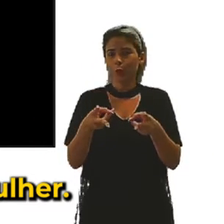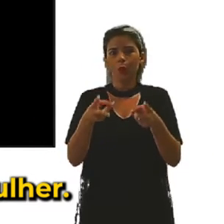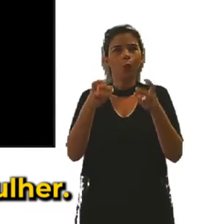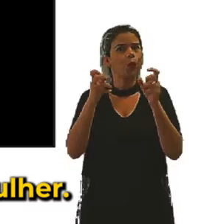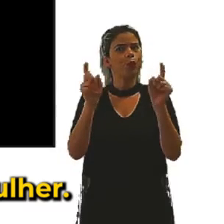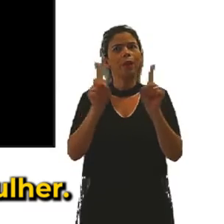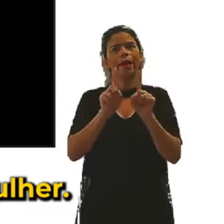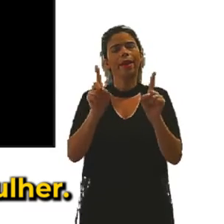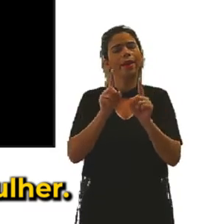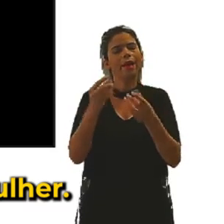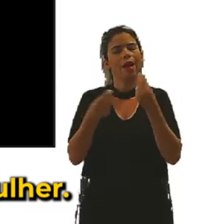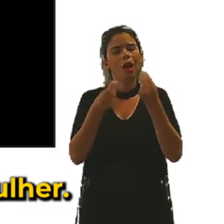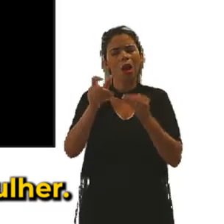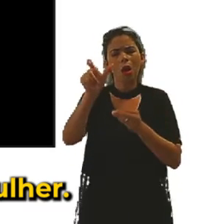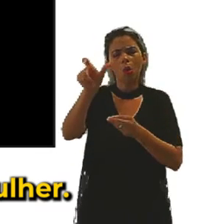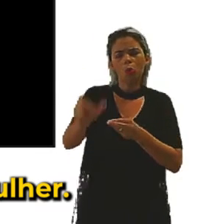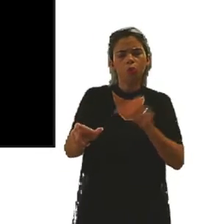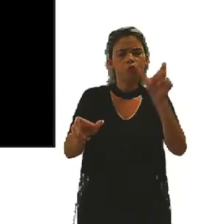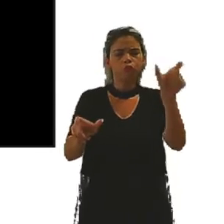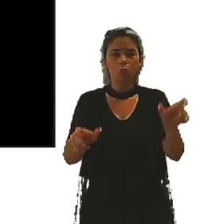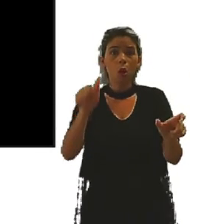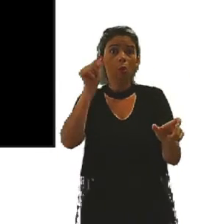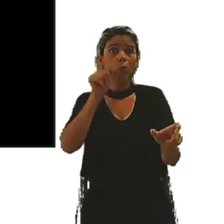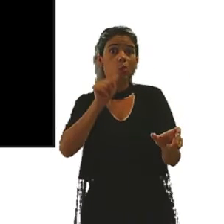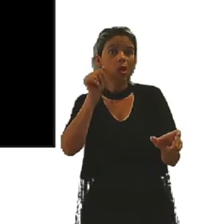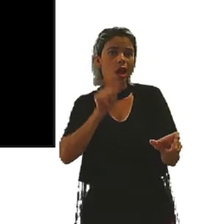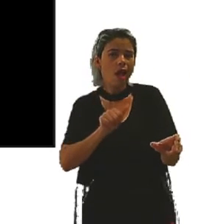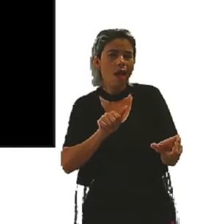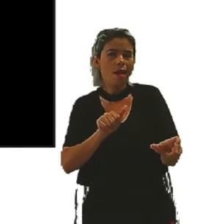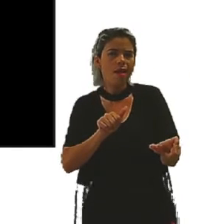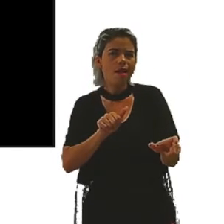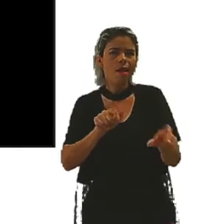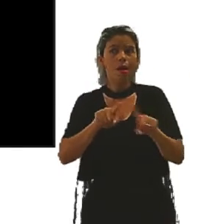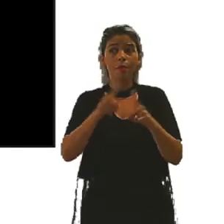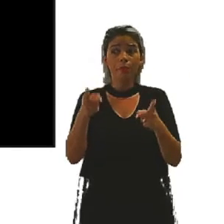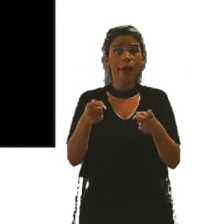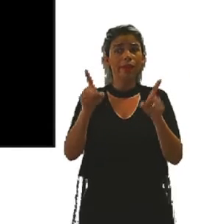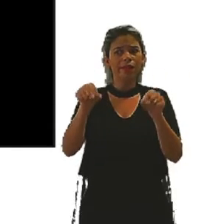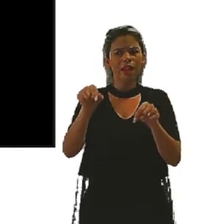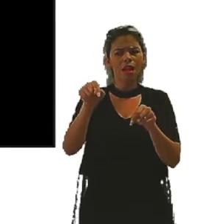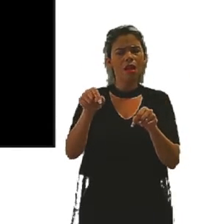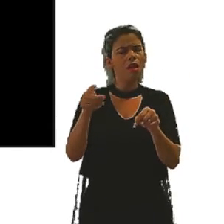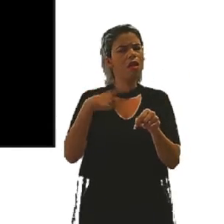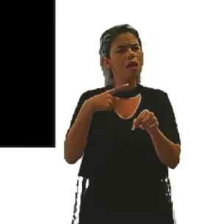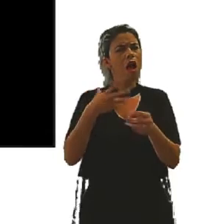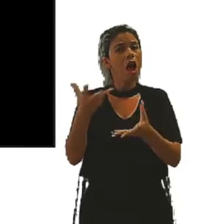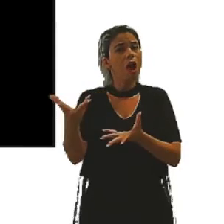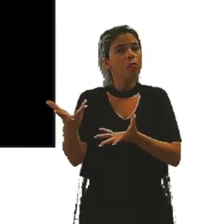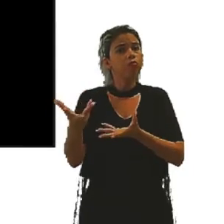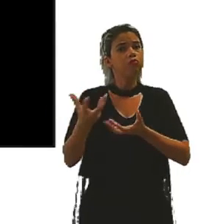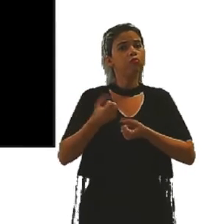então, o gênero ou mesmo a mulher, mas é adotar um modo